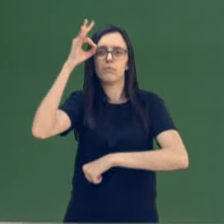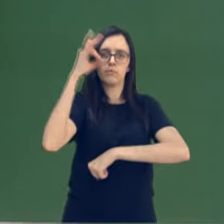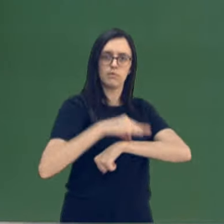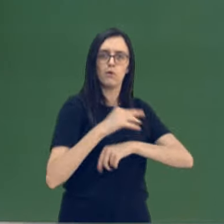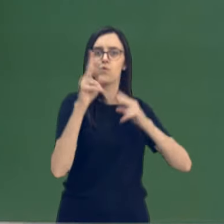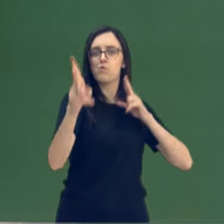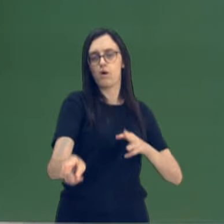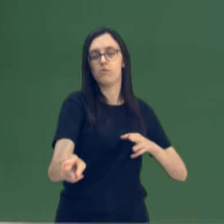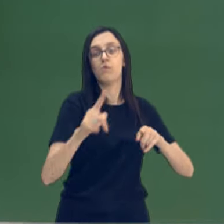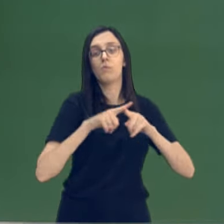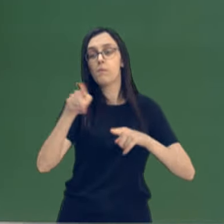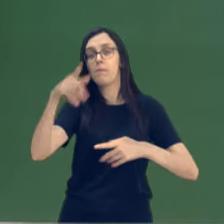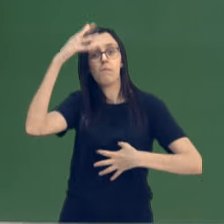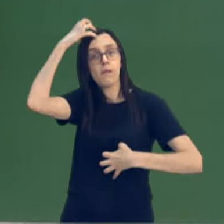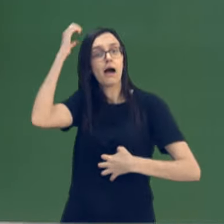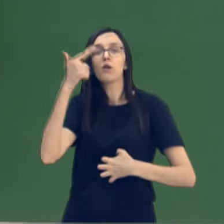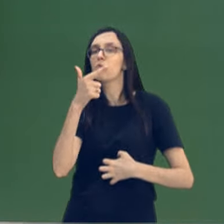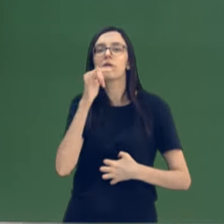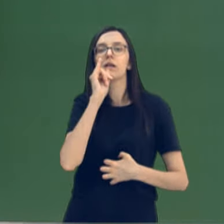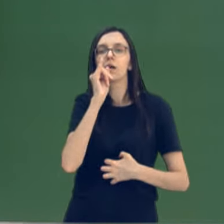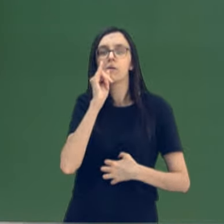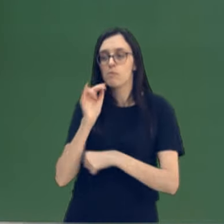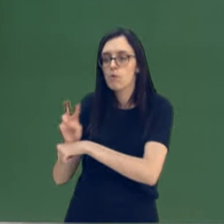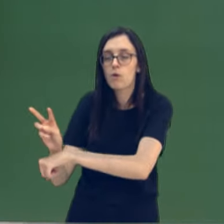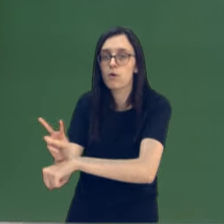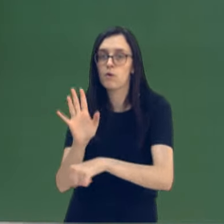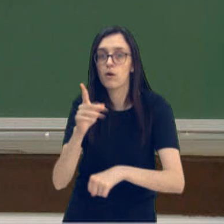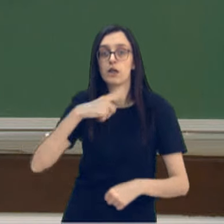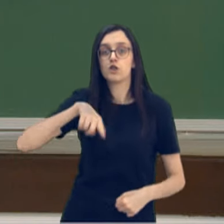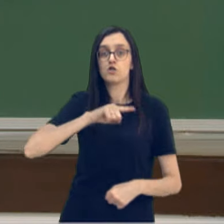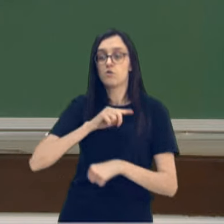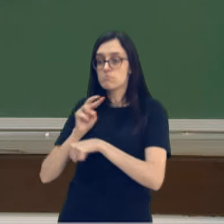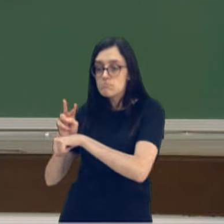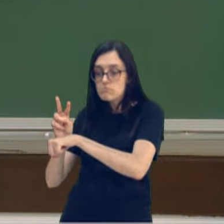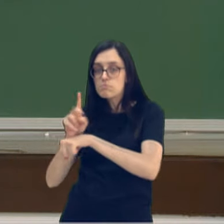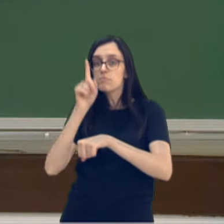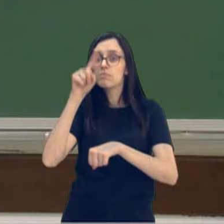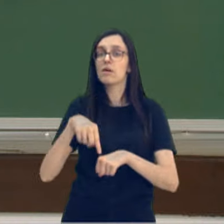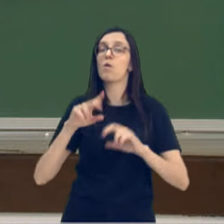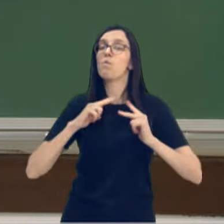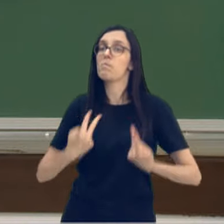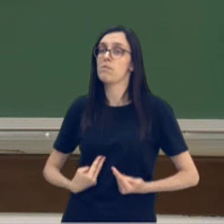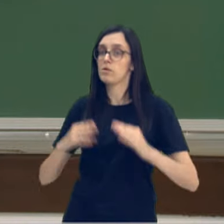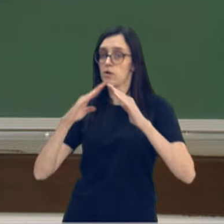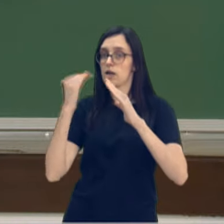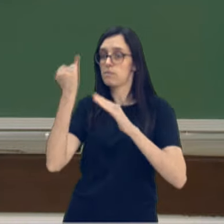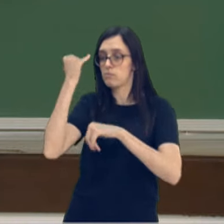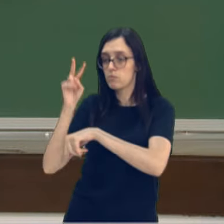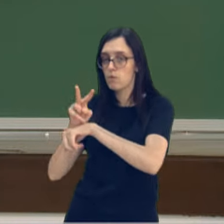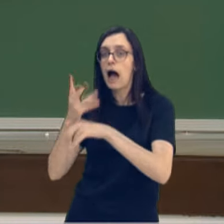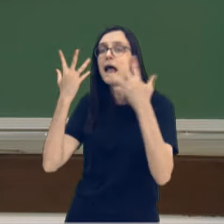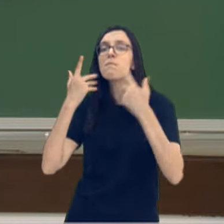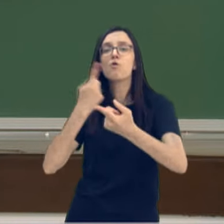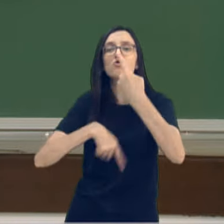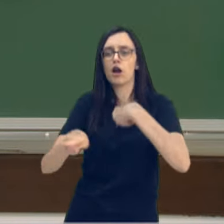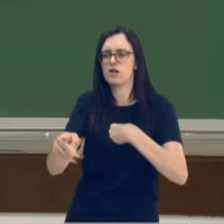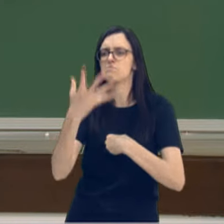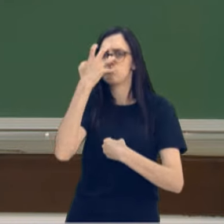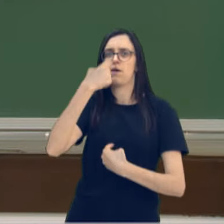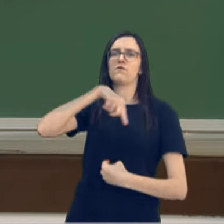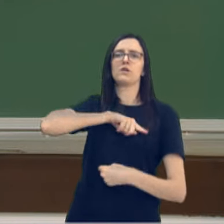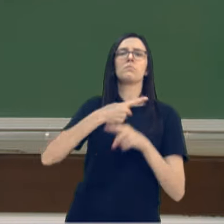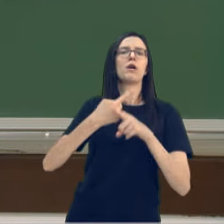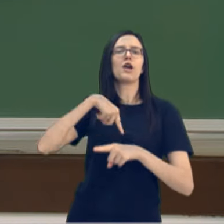mosquito. Só que o macaco não tem lixo no quintal para criar mosquito, tá? Quem tem lixo no quintal é o ser humano. Ele que tinha que ficar bravo com nós. E não nós bravos com